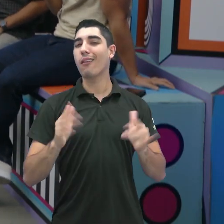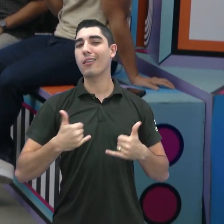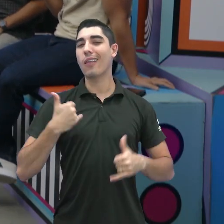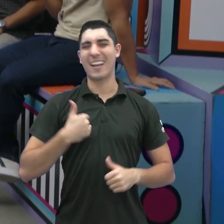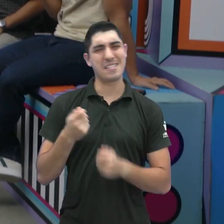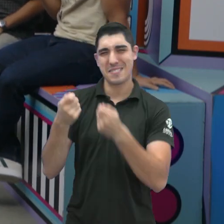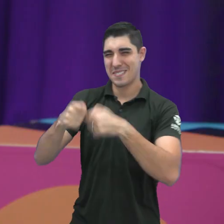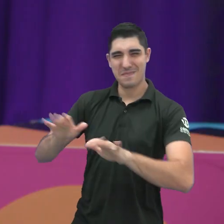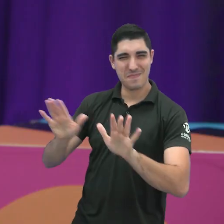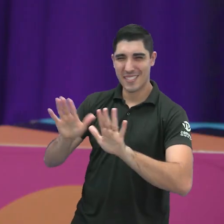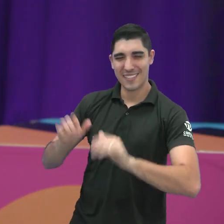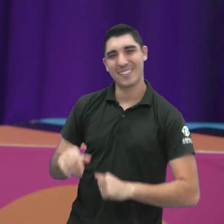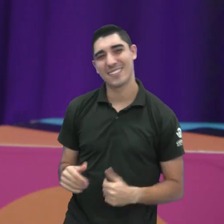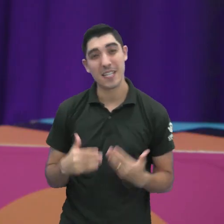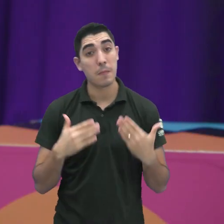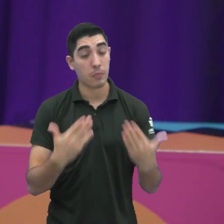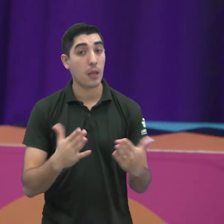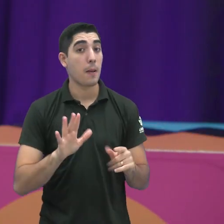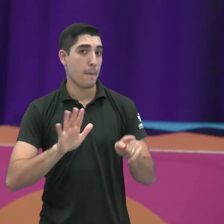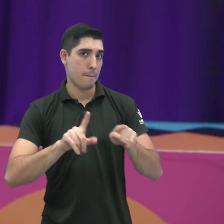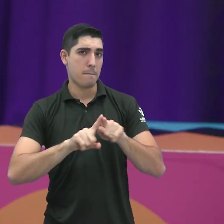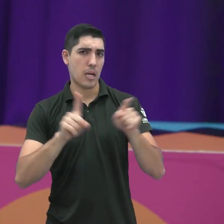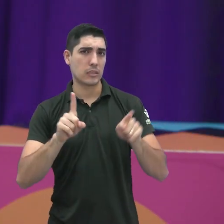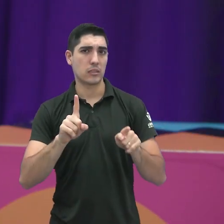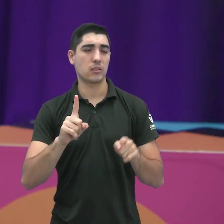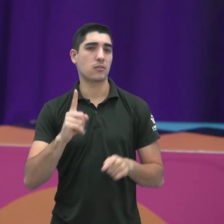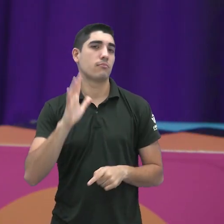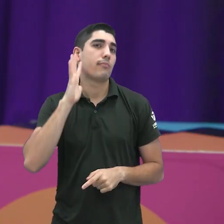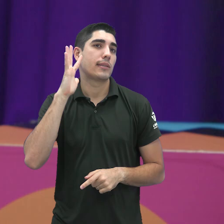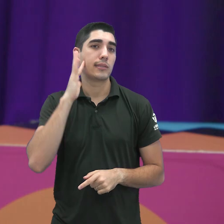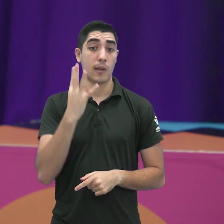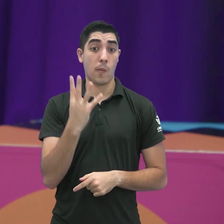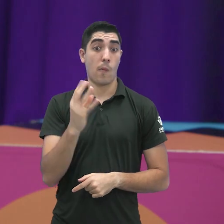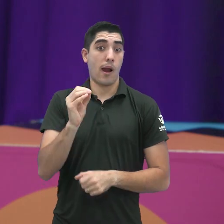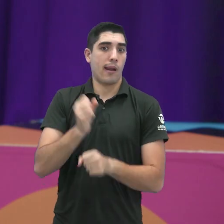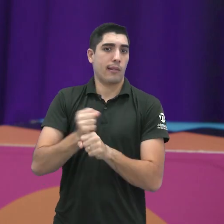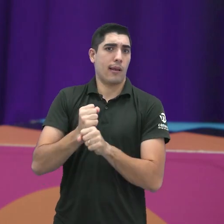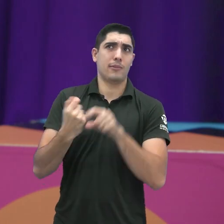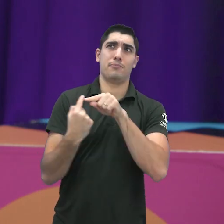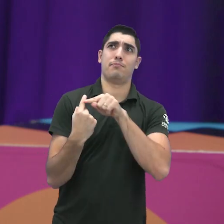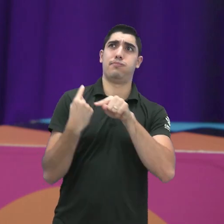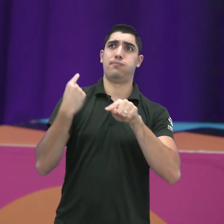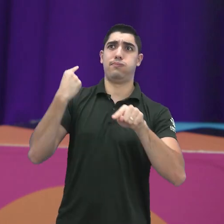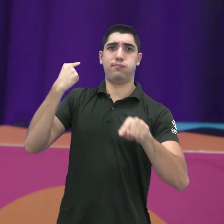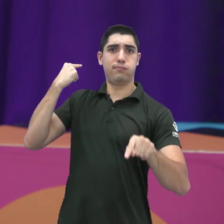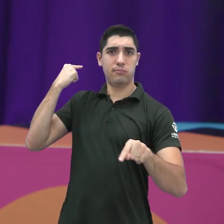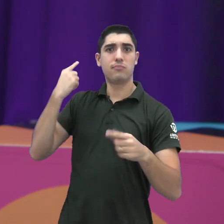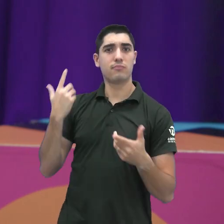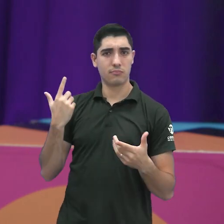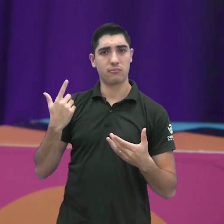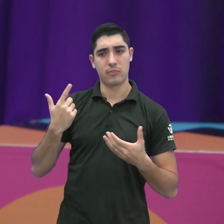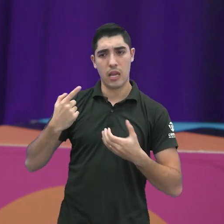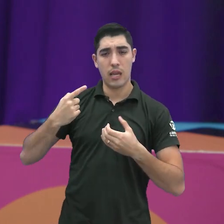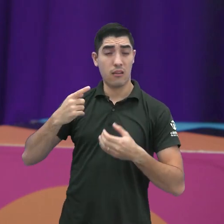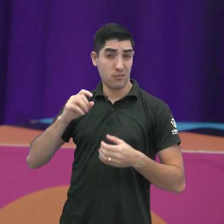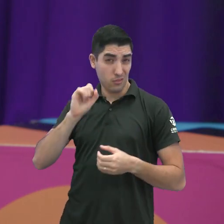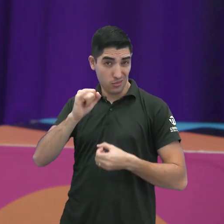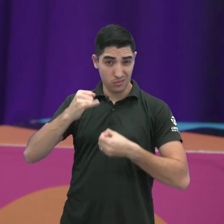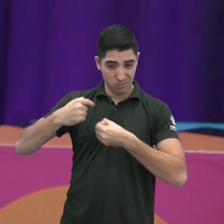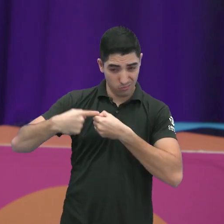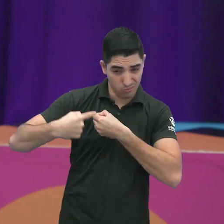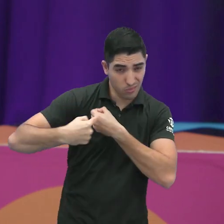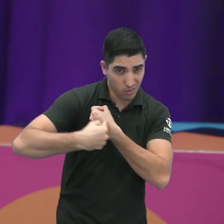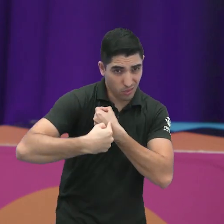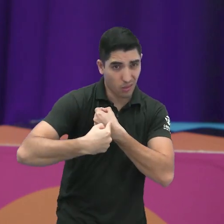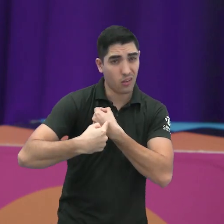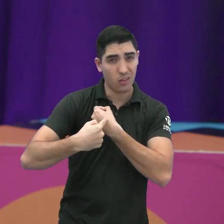mas né? Pensa, quase 40 anos atrás, uma cidade do interior era